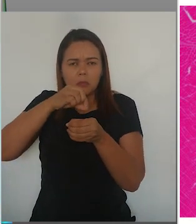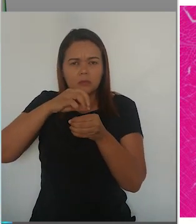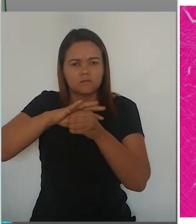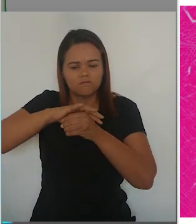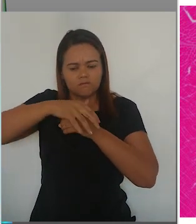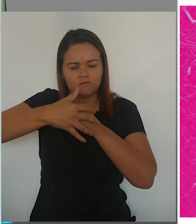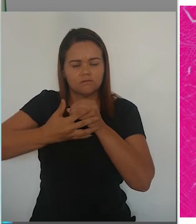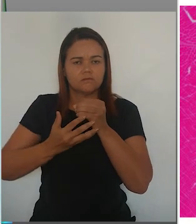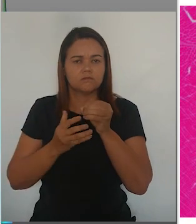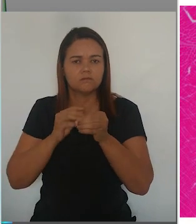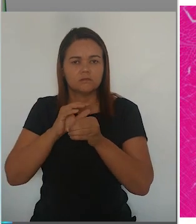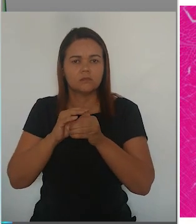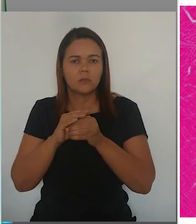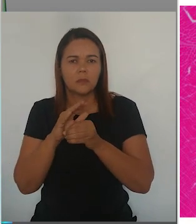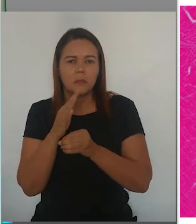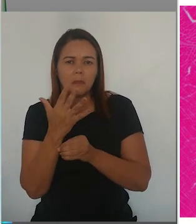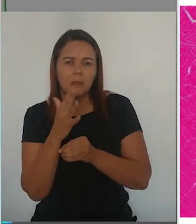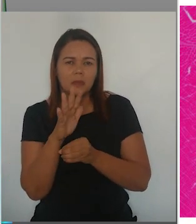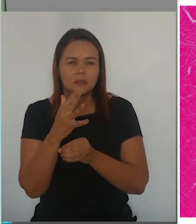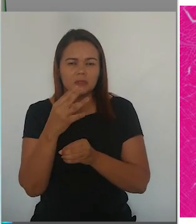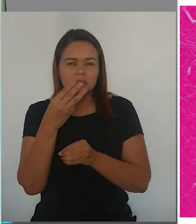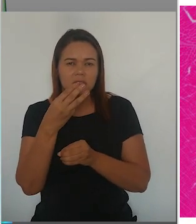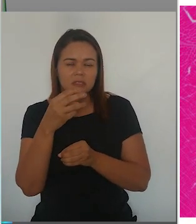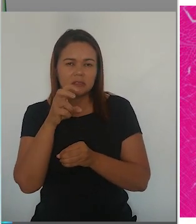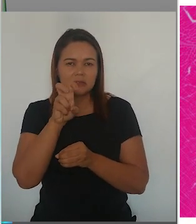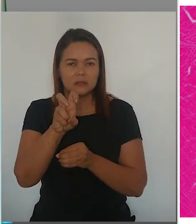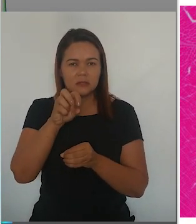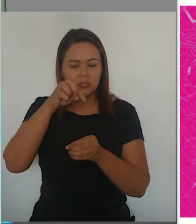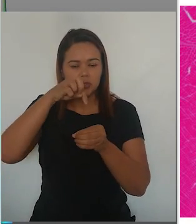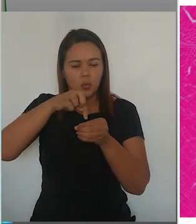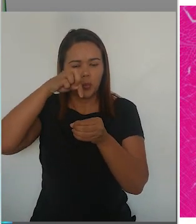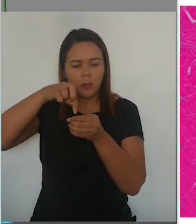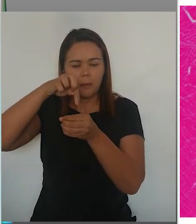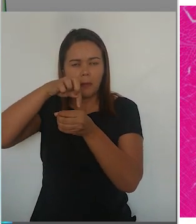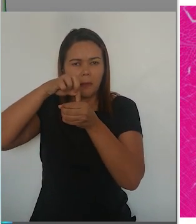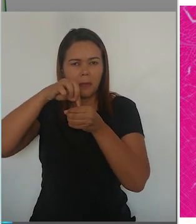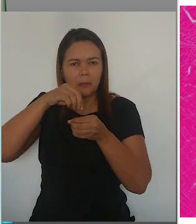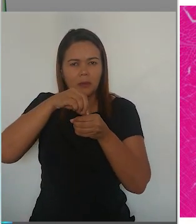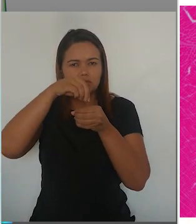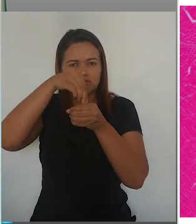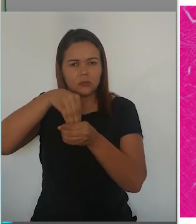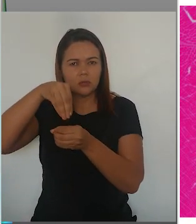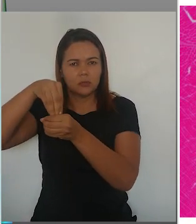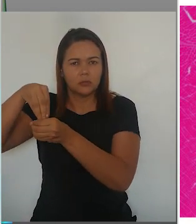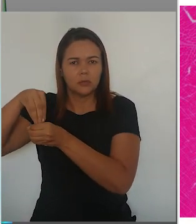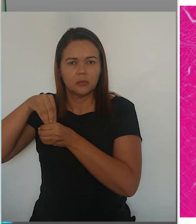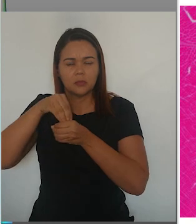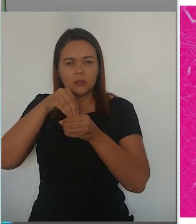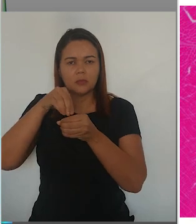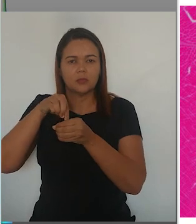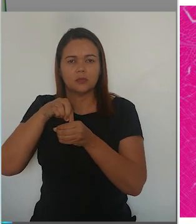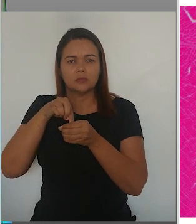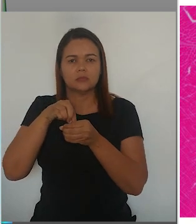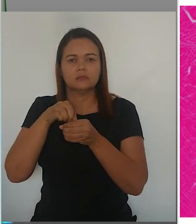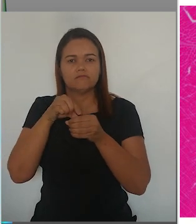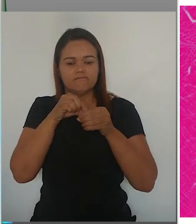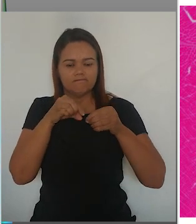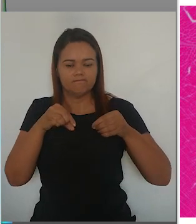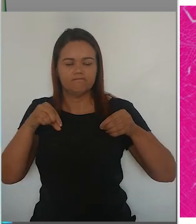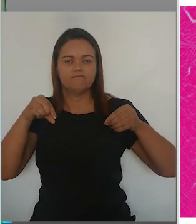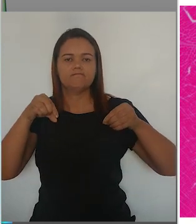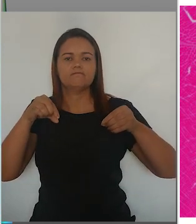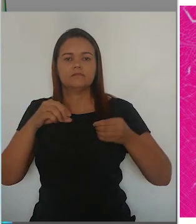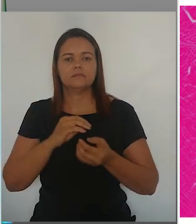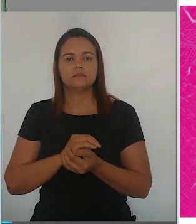com aproximadamente 35 núcleos distribuídos ao longo do seu comprimento.